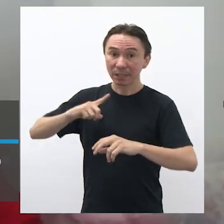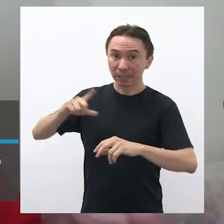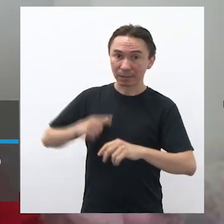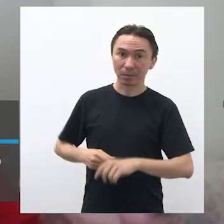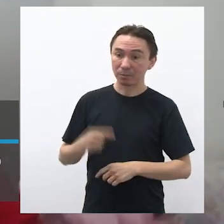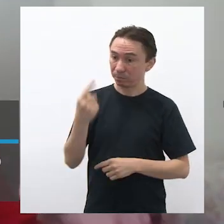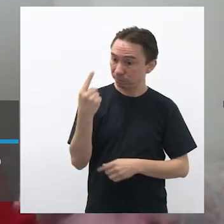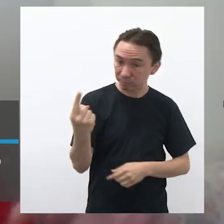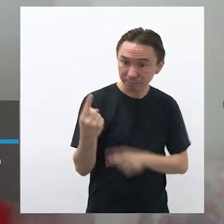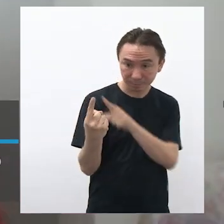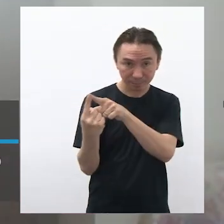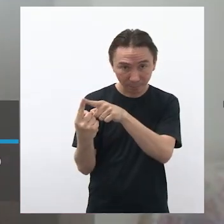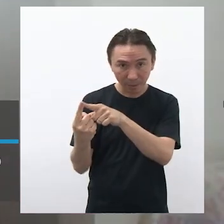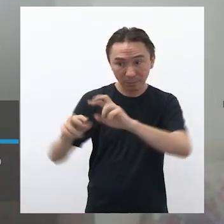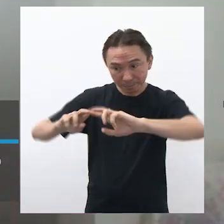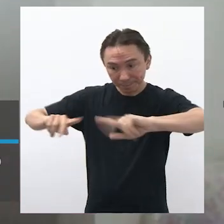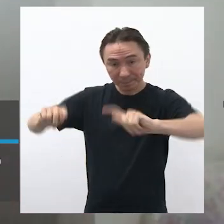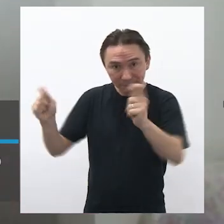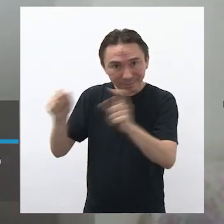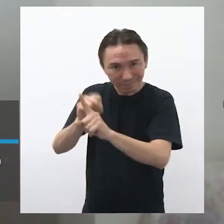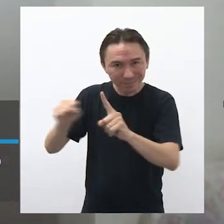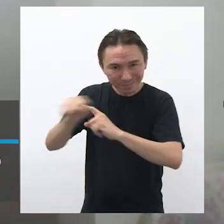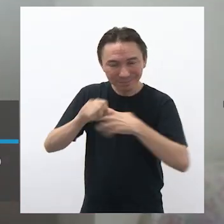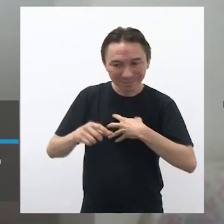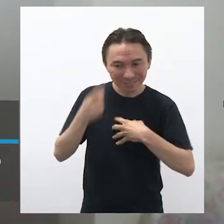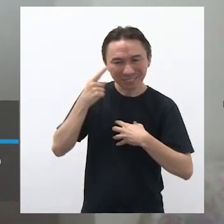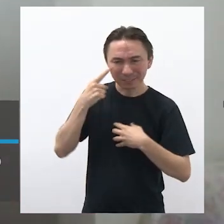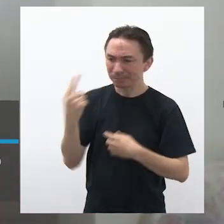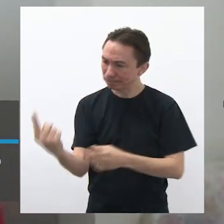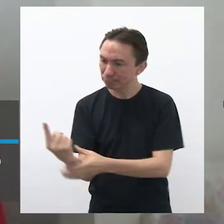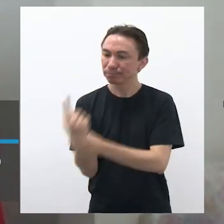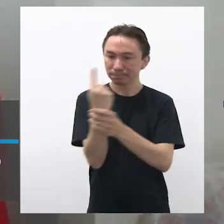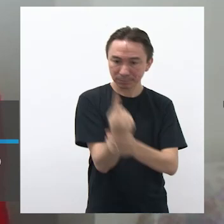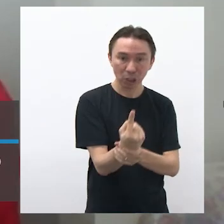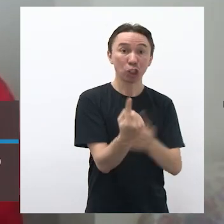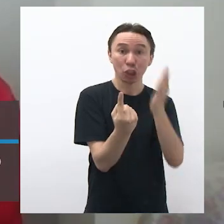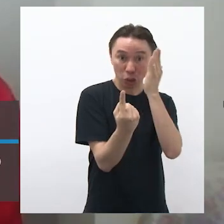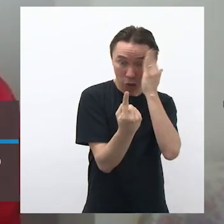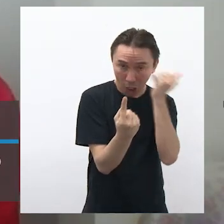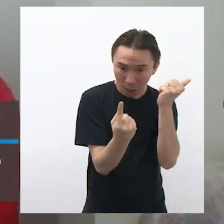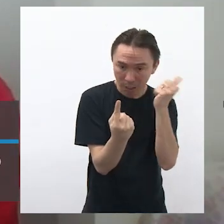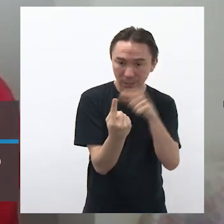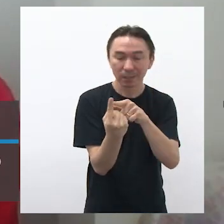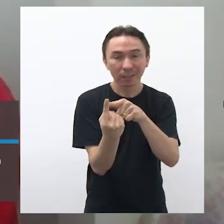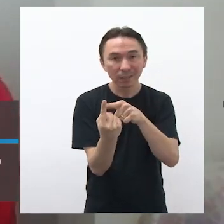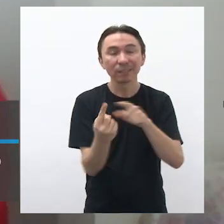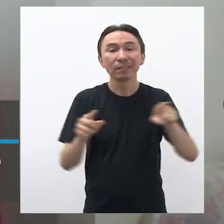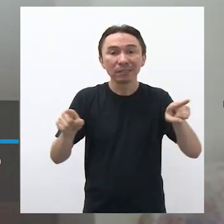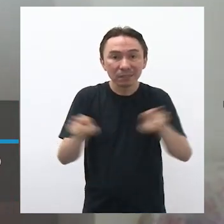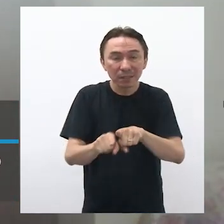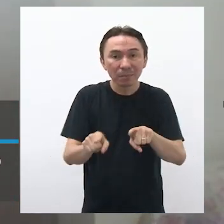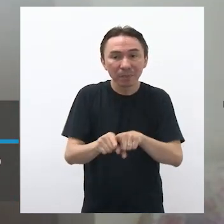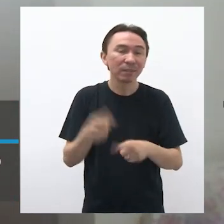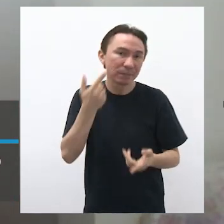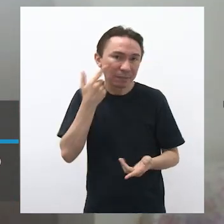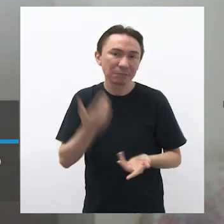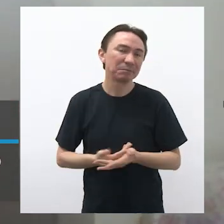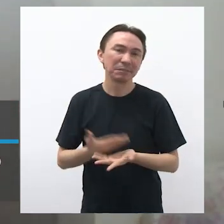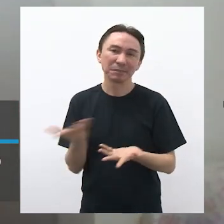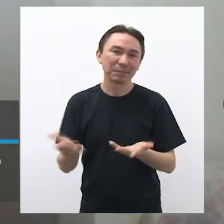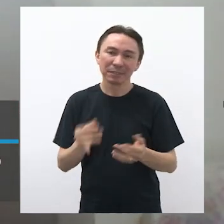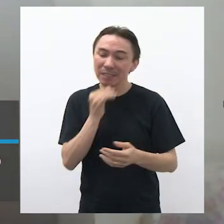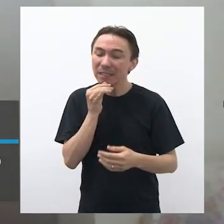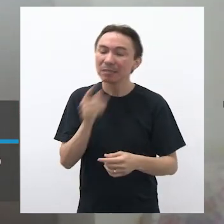naquela situação de aprendizagem, eu também tenho clareza sobre o que é esperado no desenvolvimento, quando eu desenvolvo aquelas